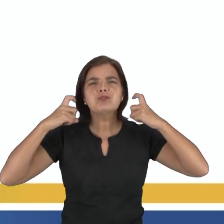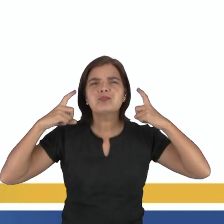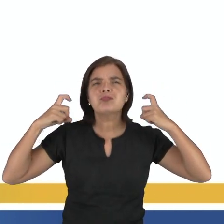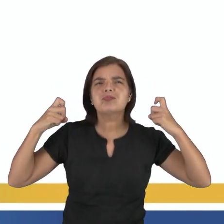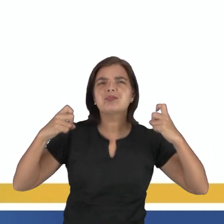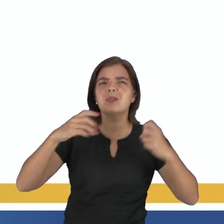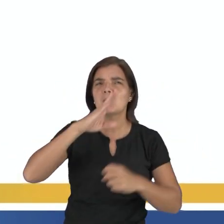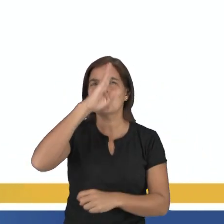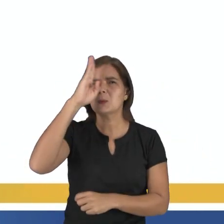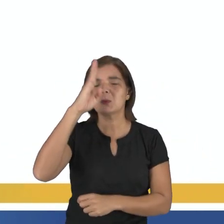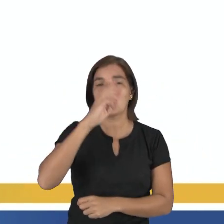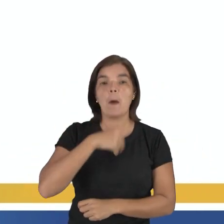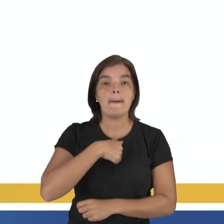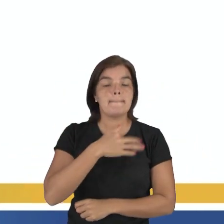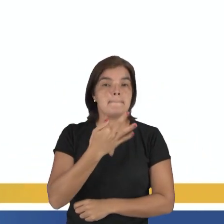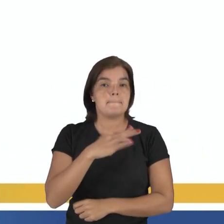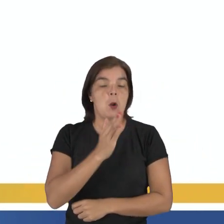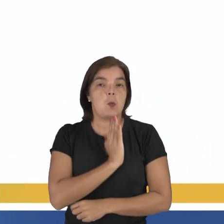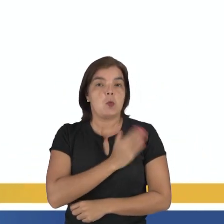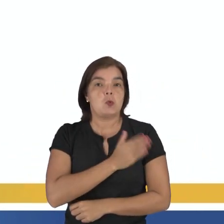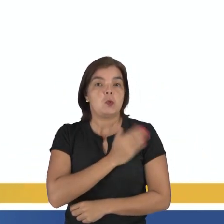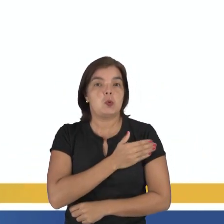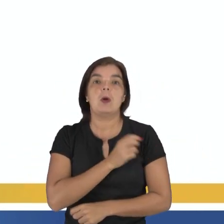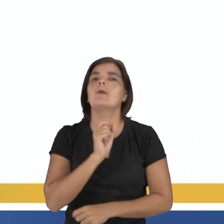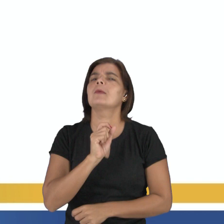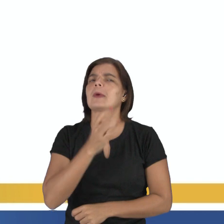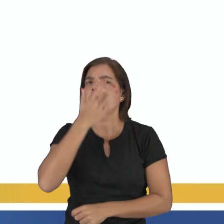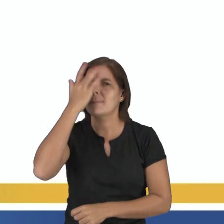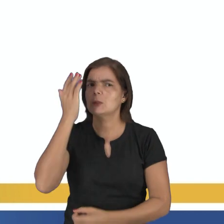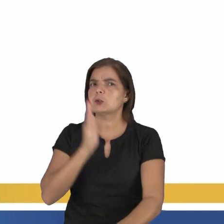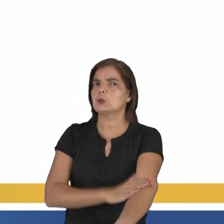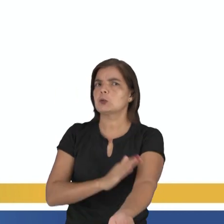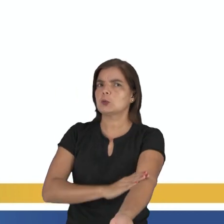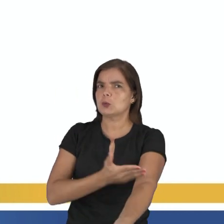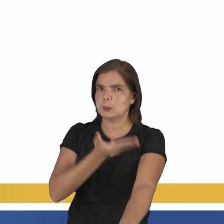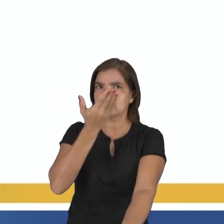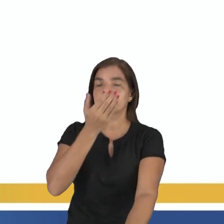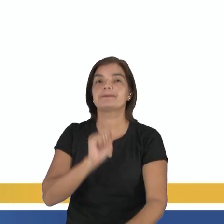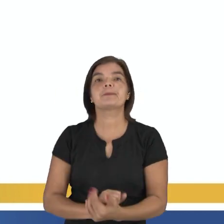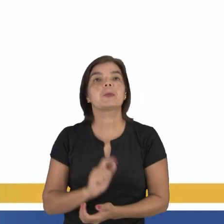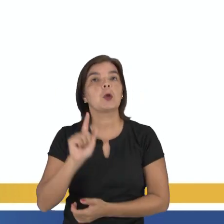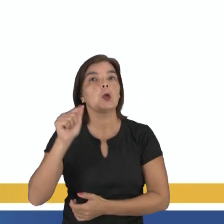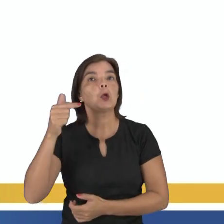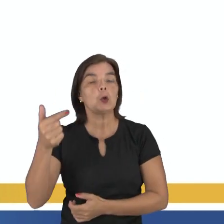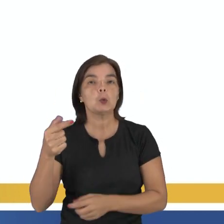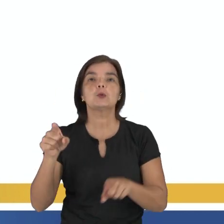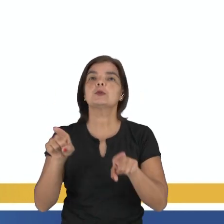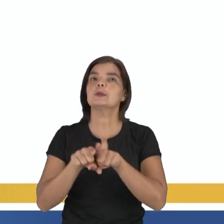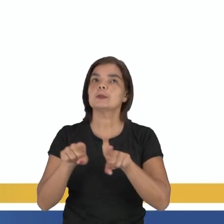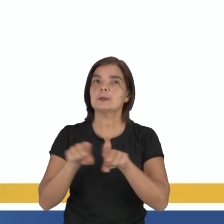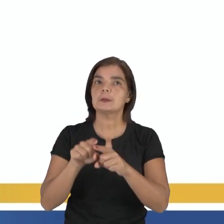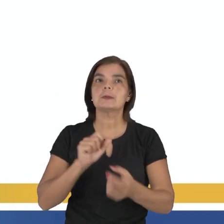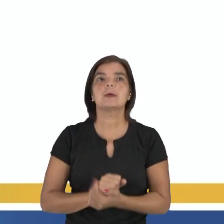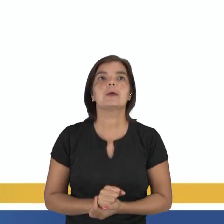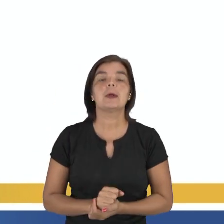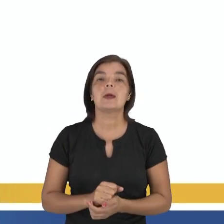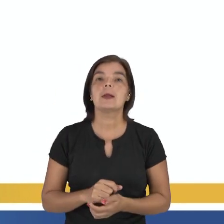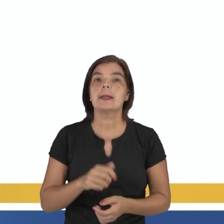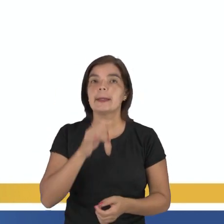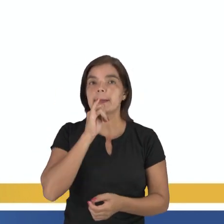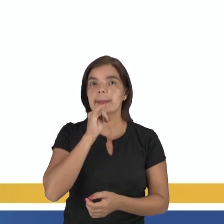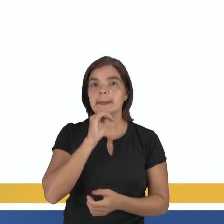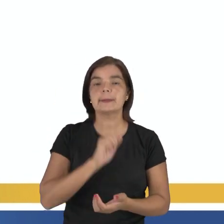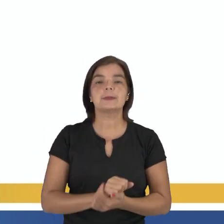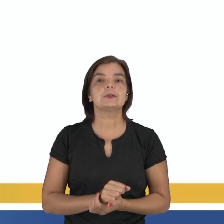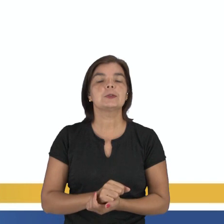ouvido, tontura, dores no peito, isso aí são valores para quando é hipertensão. E outros valores para quando é hipotensão, no